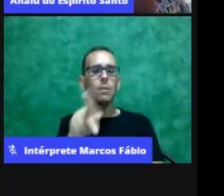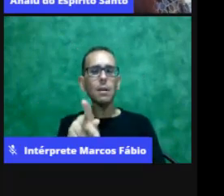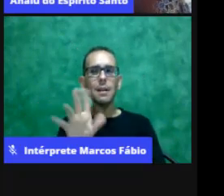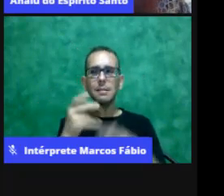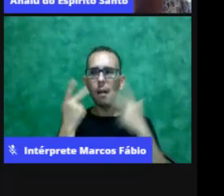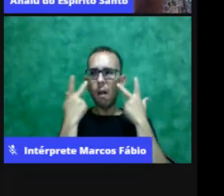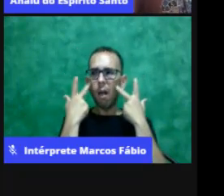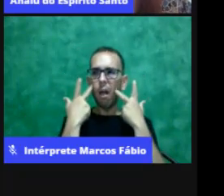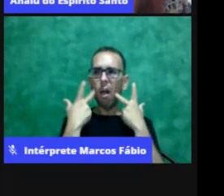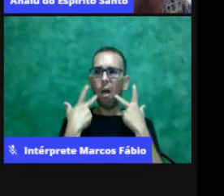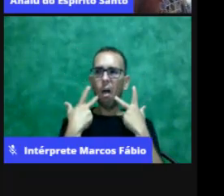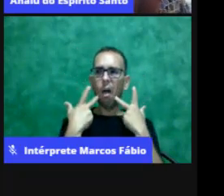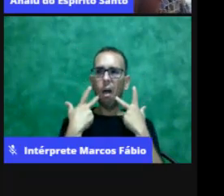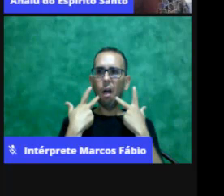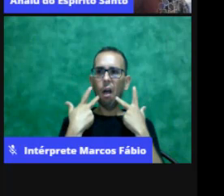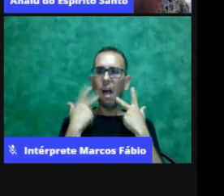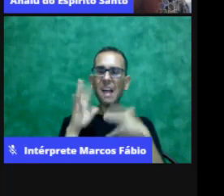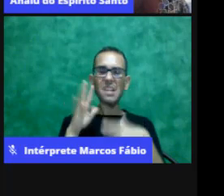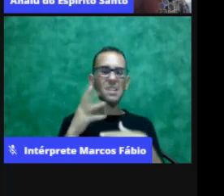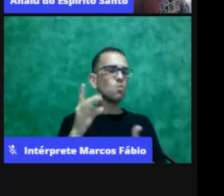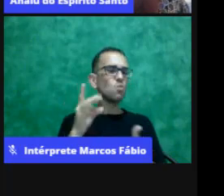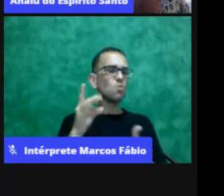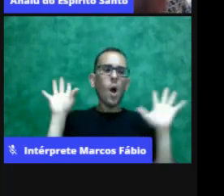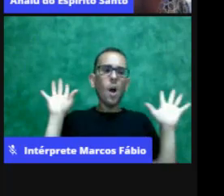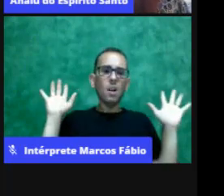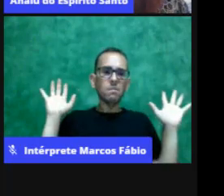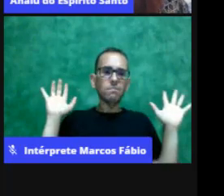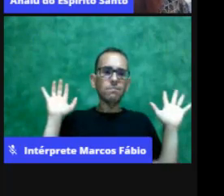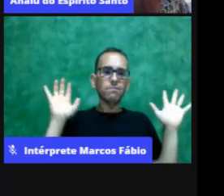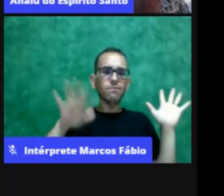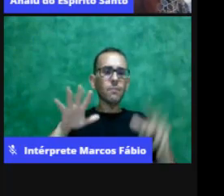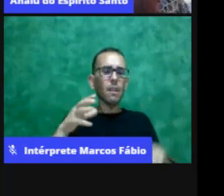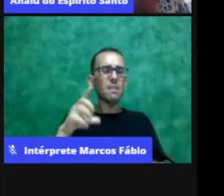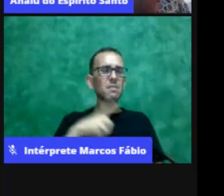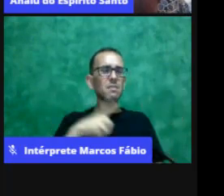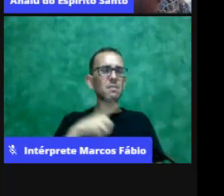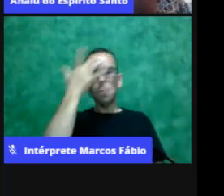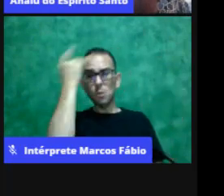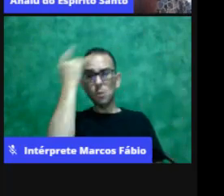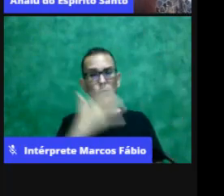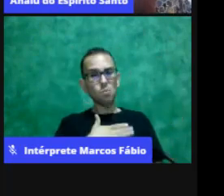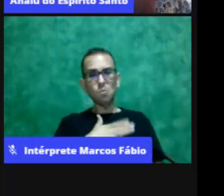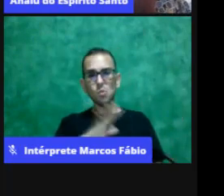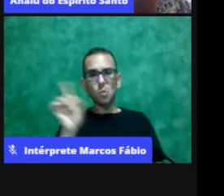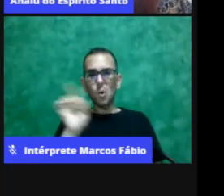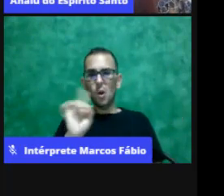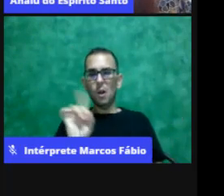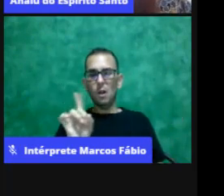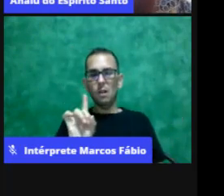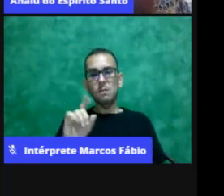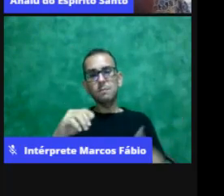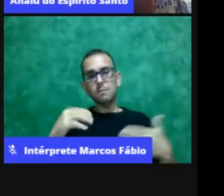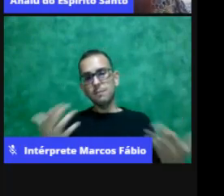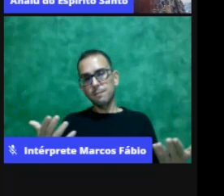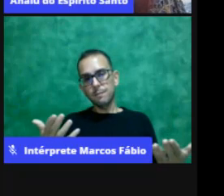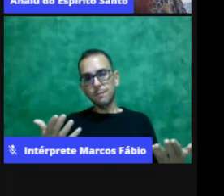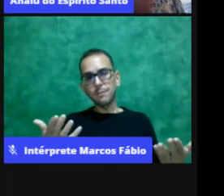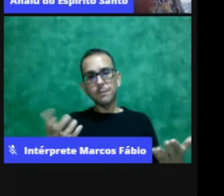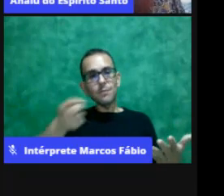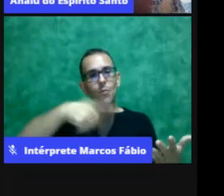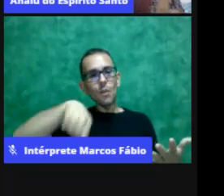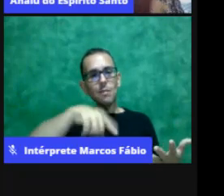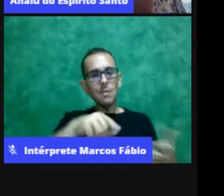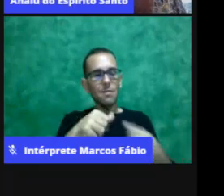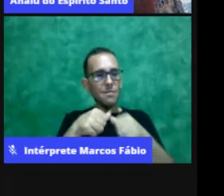vergonha de aparecer, que às vezes não gostam muito. Tem gente que não gosta de aparecer na câmera. Então, você ficando